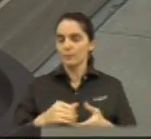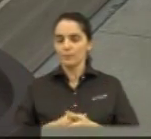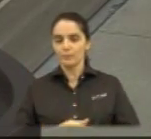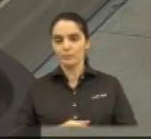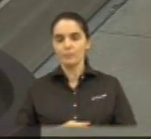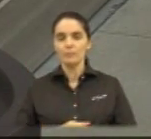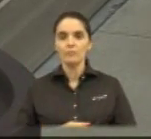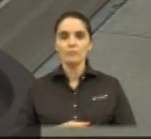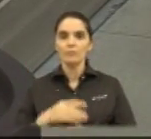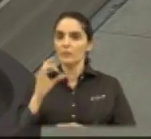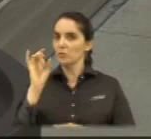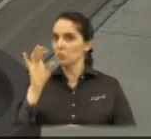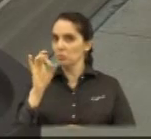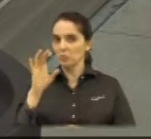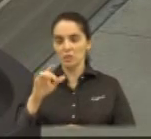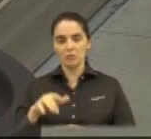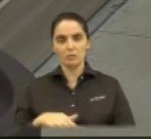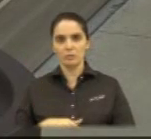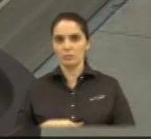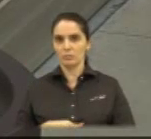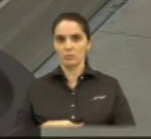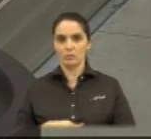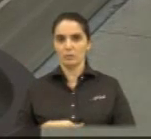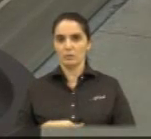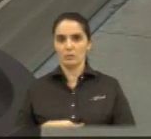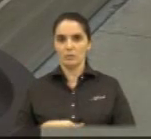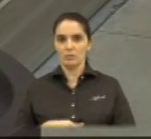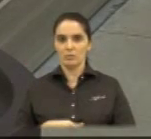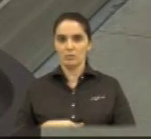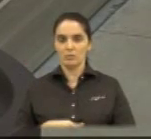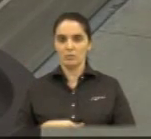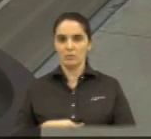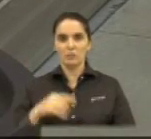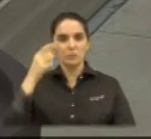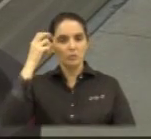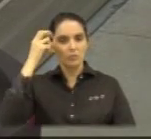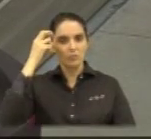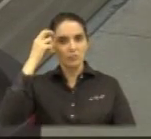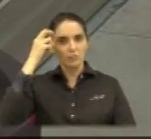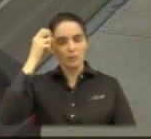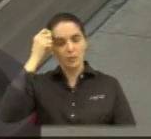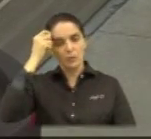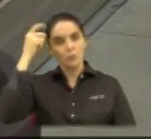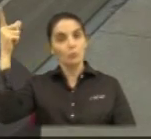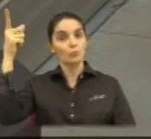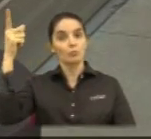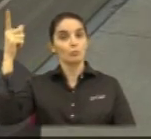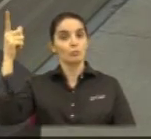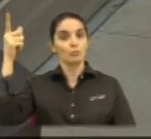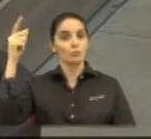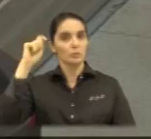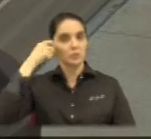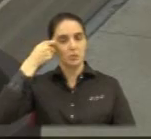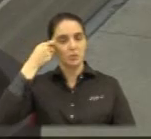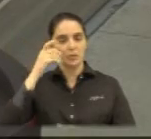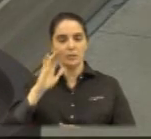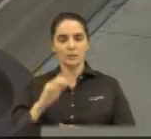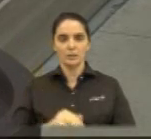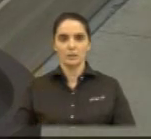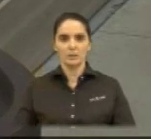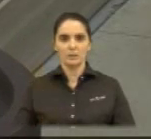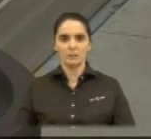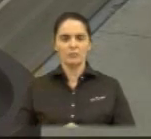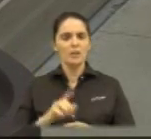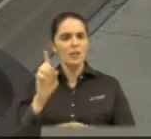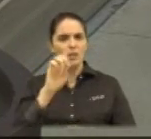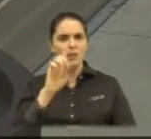que é só trabalhar a cultura negra, porque a cultura negra hoje, ela é cultura